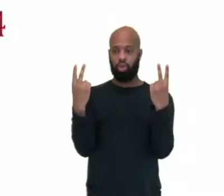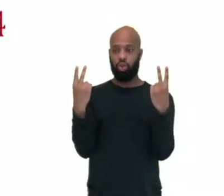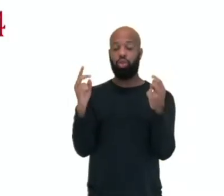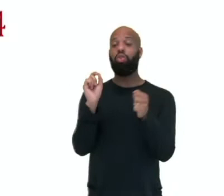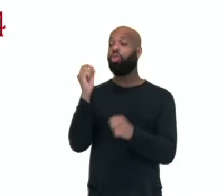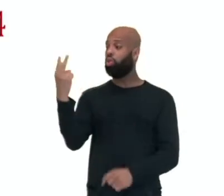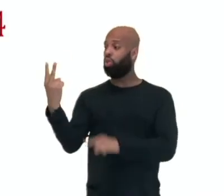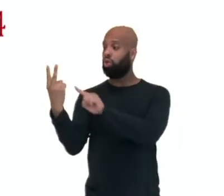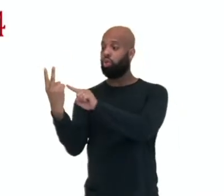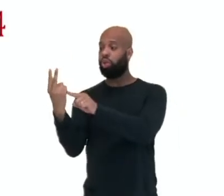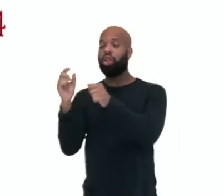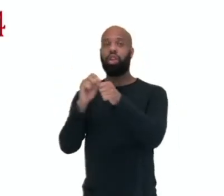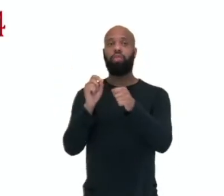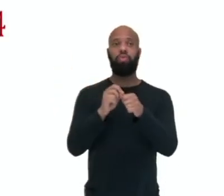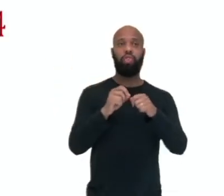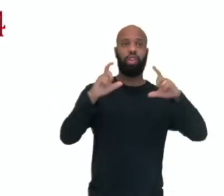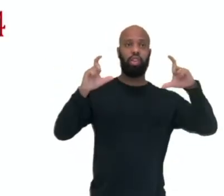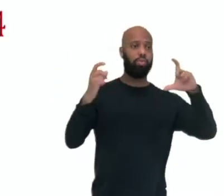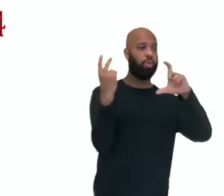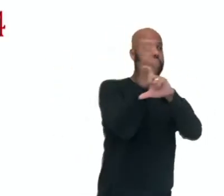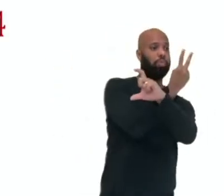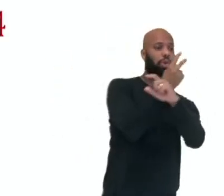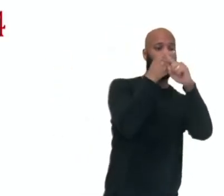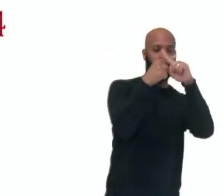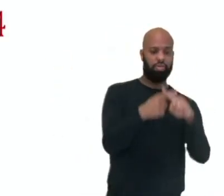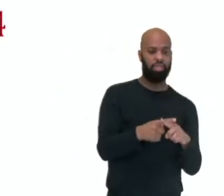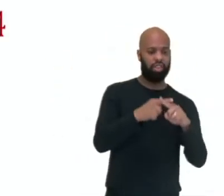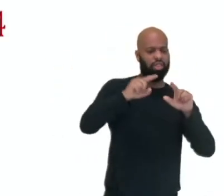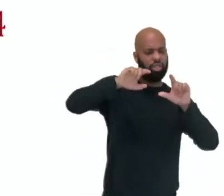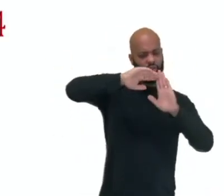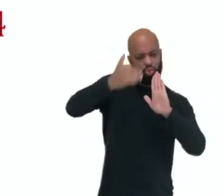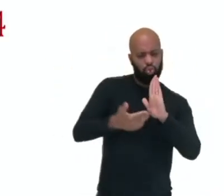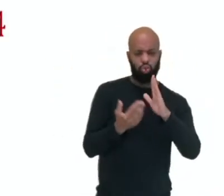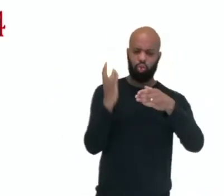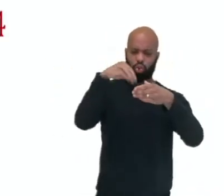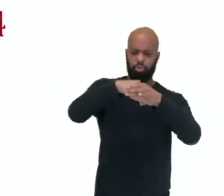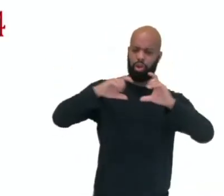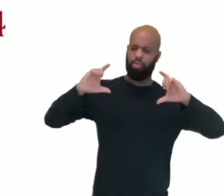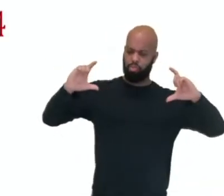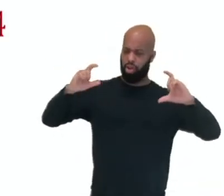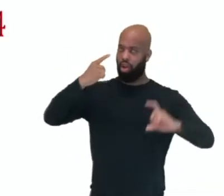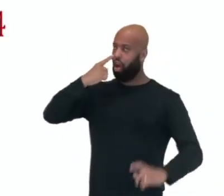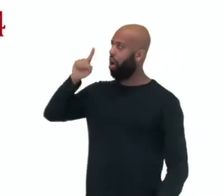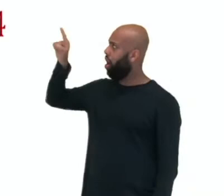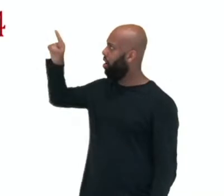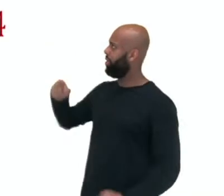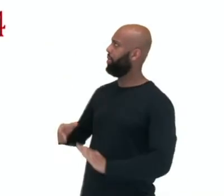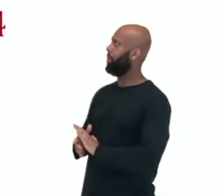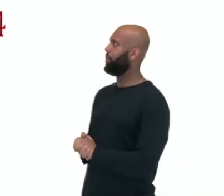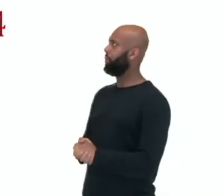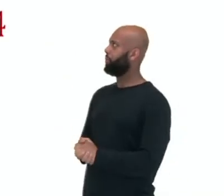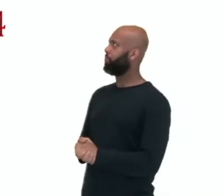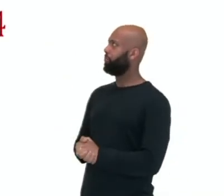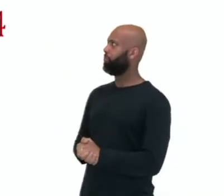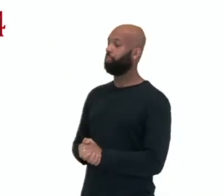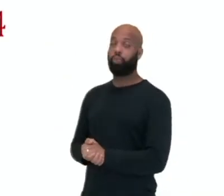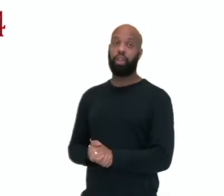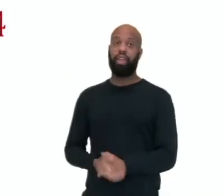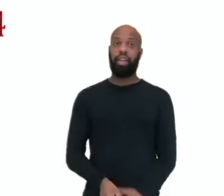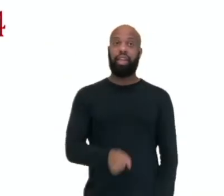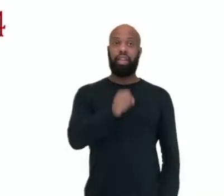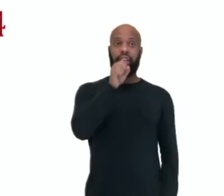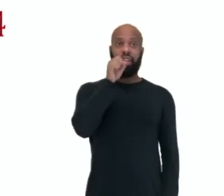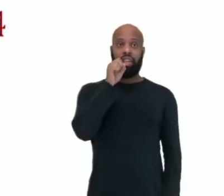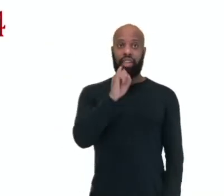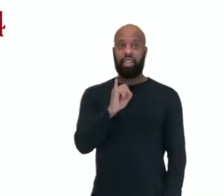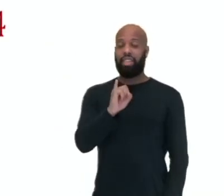quem? 2x menos 7 igual, multiplicando aqui por 1, não tem nada no denominador, é a mesma coisa que